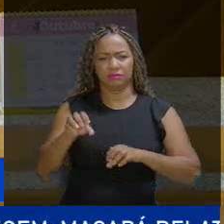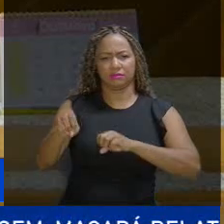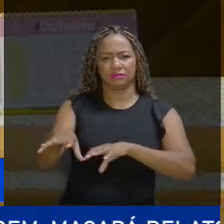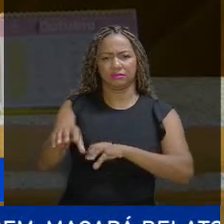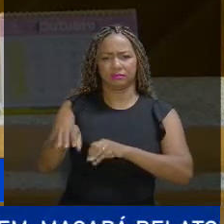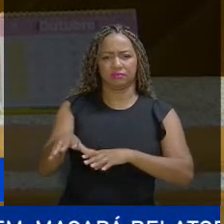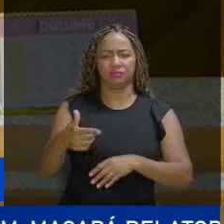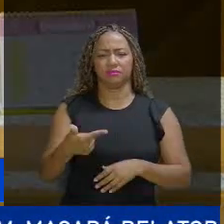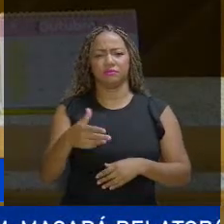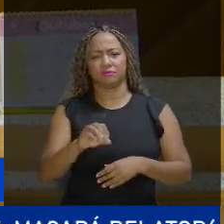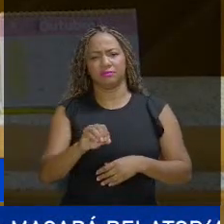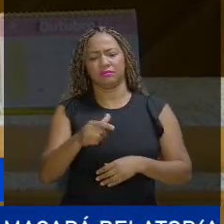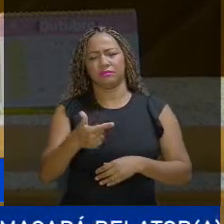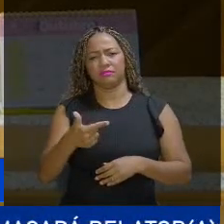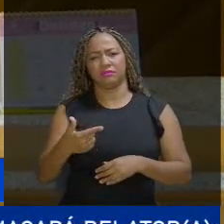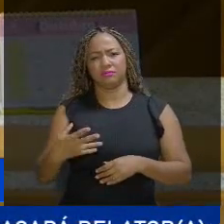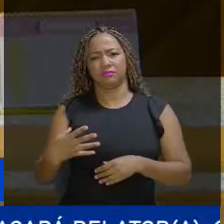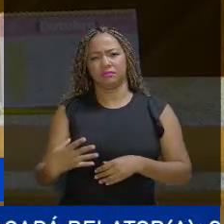de setembro de